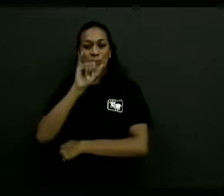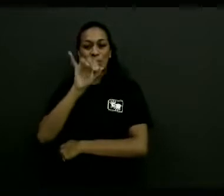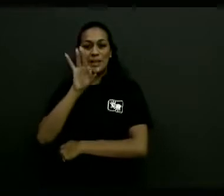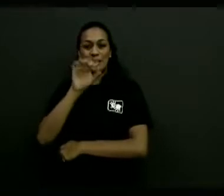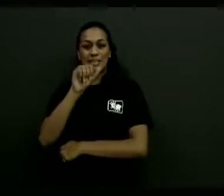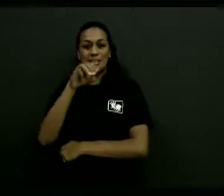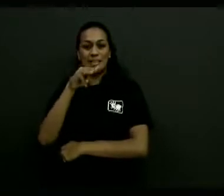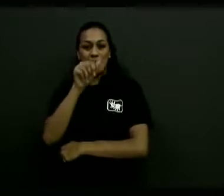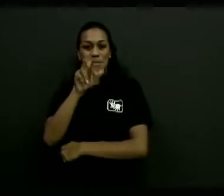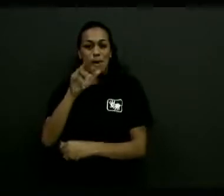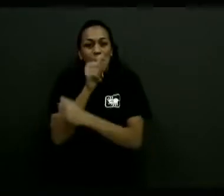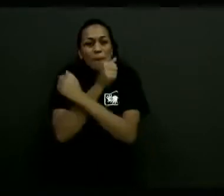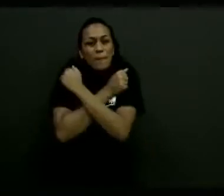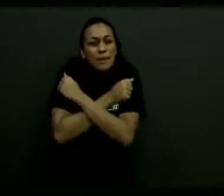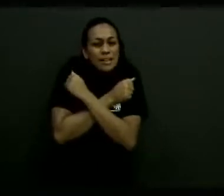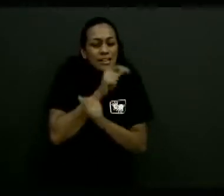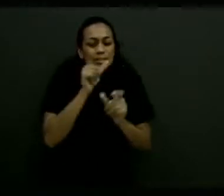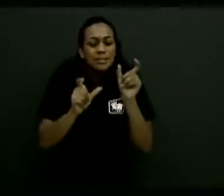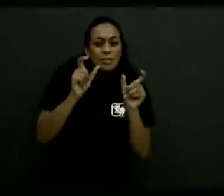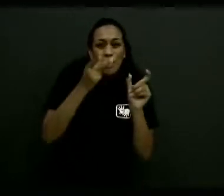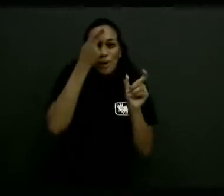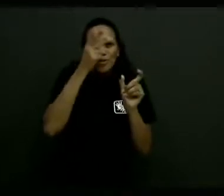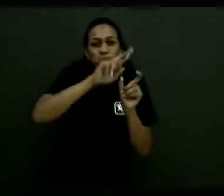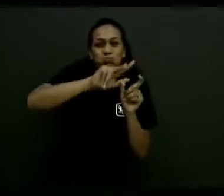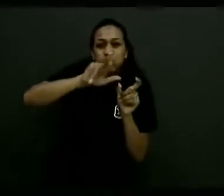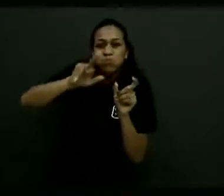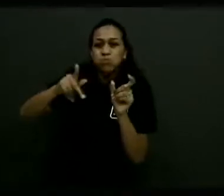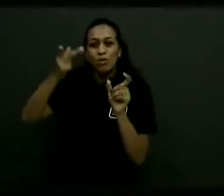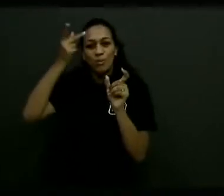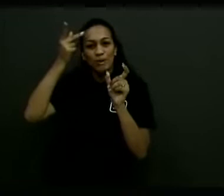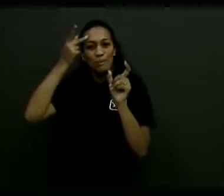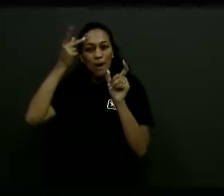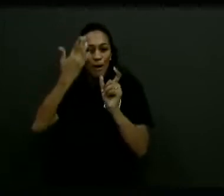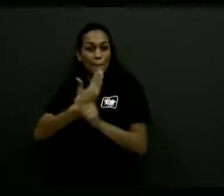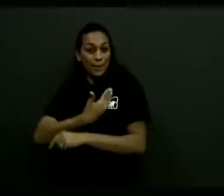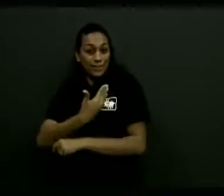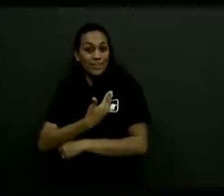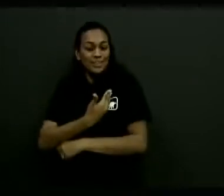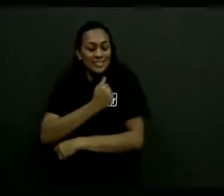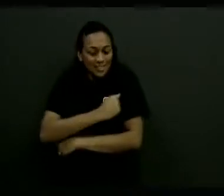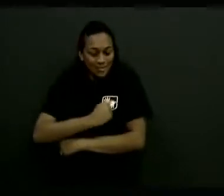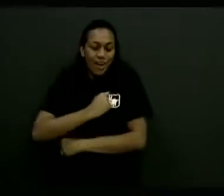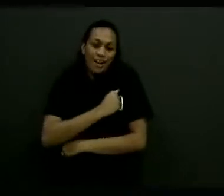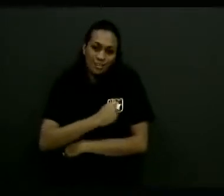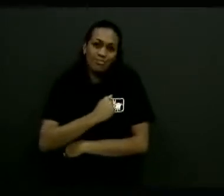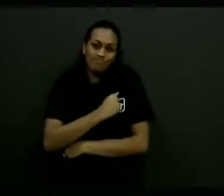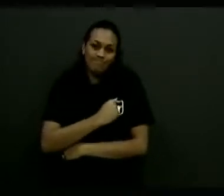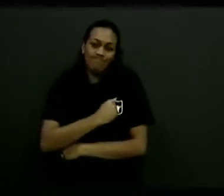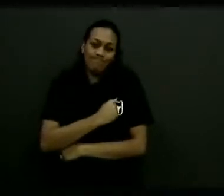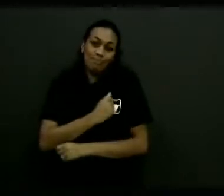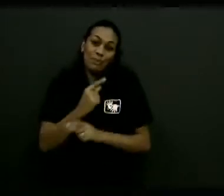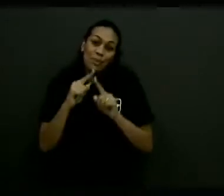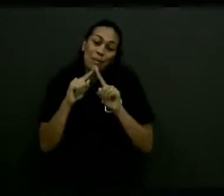E todos os outros que eu fui olhando aqui, que está aí de São Paulo e mais alguns amigos, a gente fica com saudade, né? Mas é a